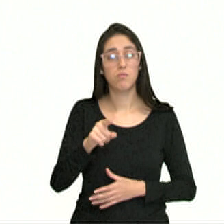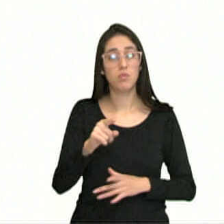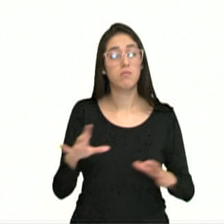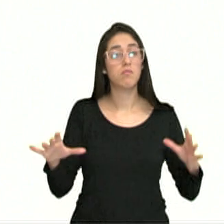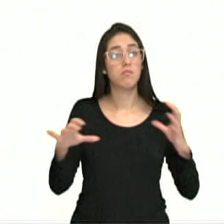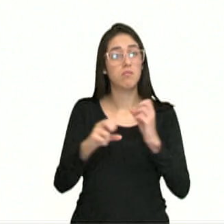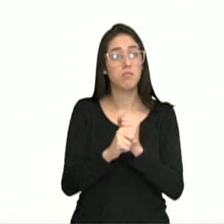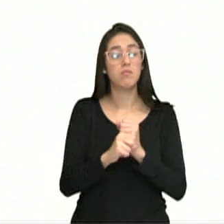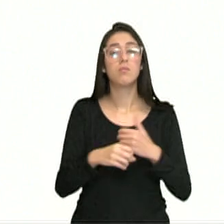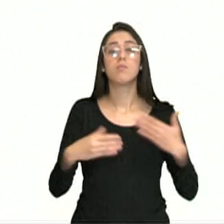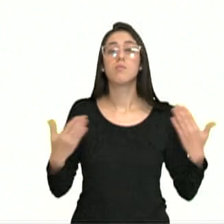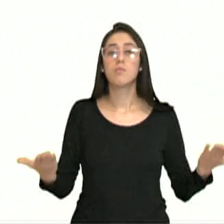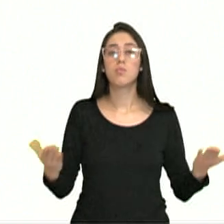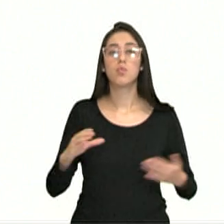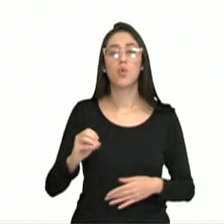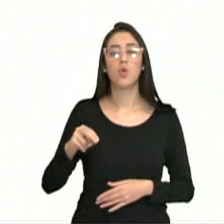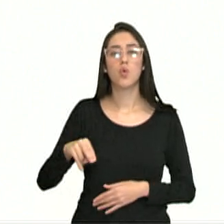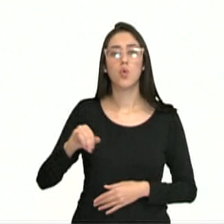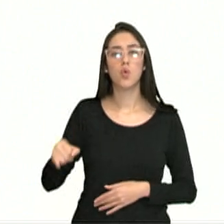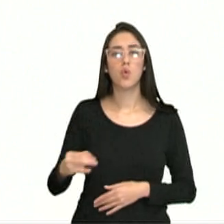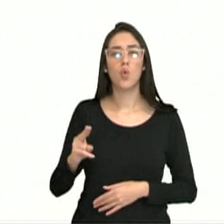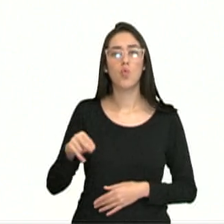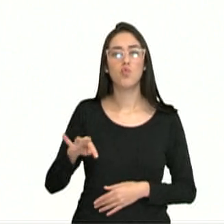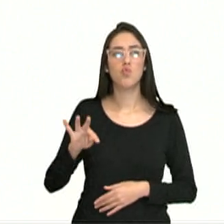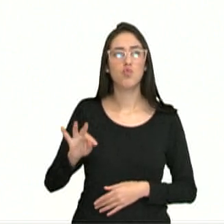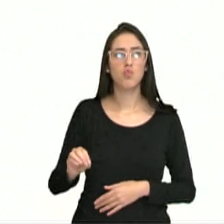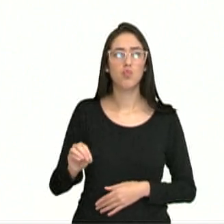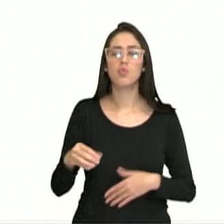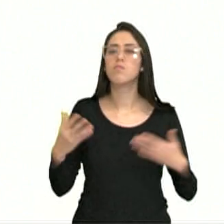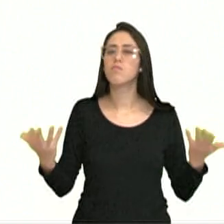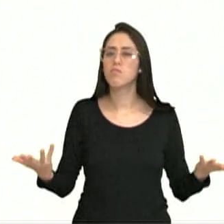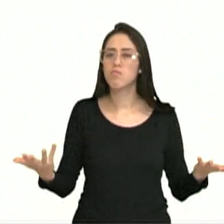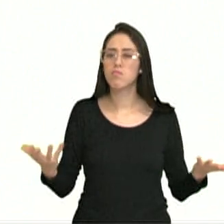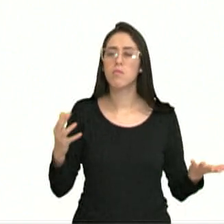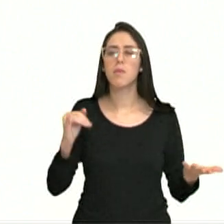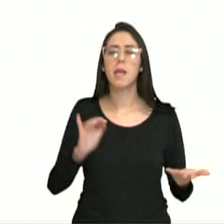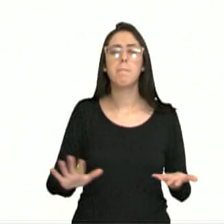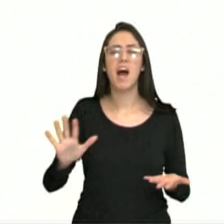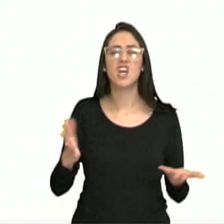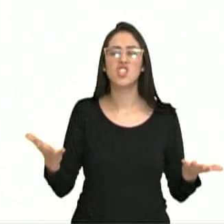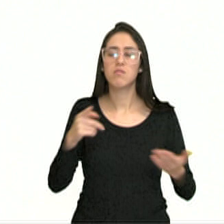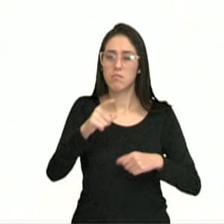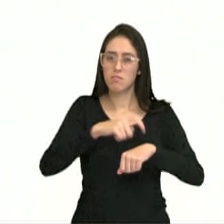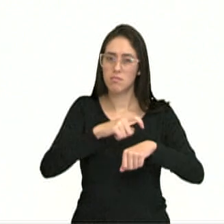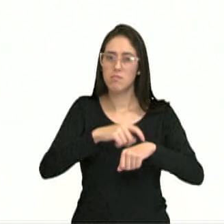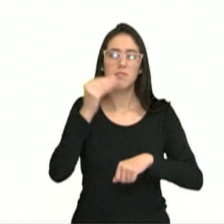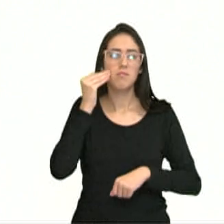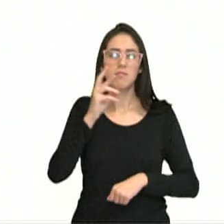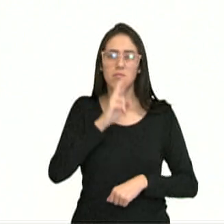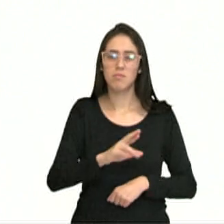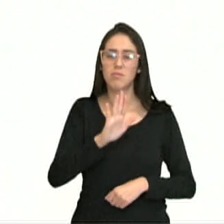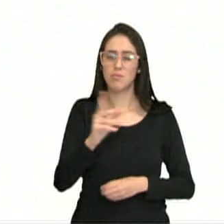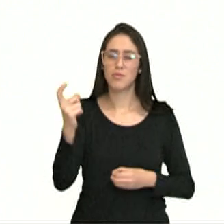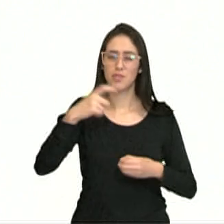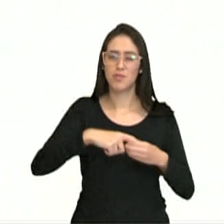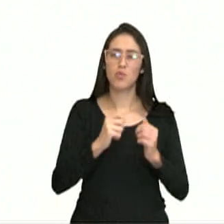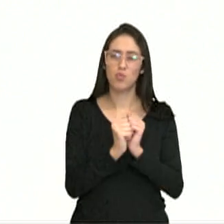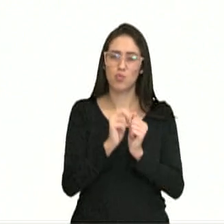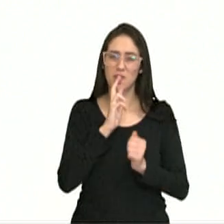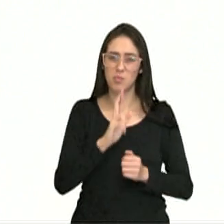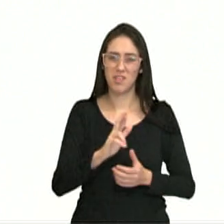seu conjunto. Qual será o seu conjunto imagem? Tá bom, gente? Então, tempinho aí para vocês e já retornamos com a